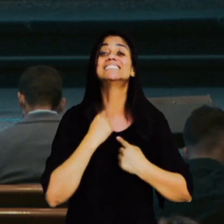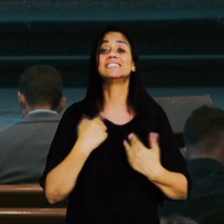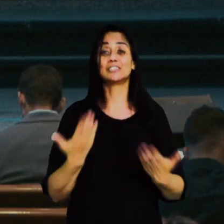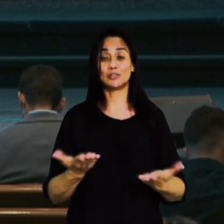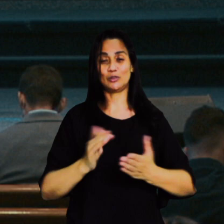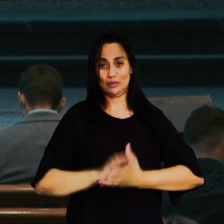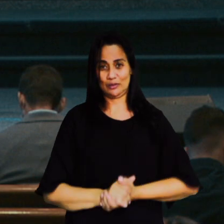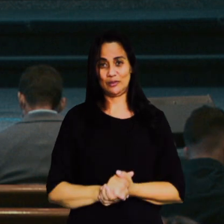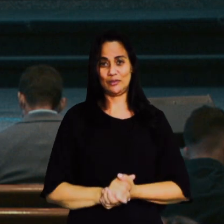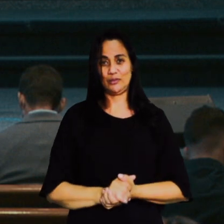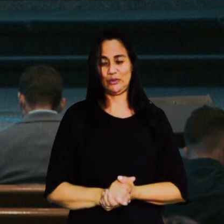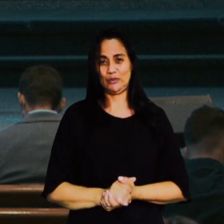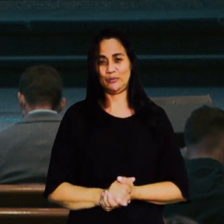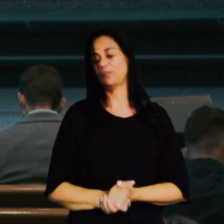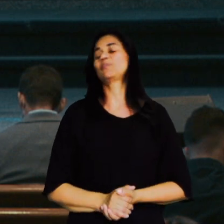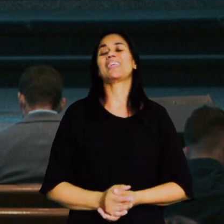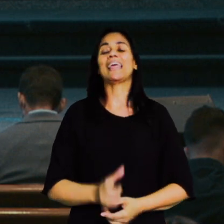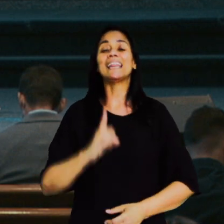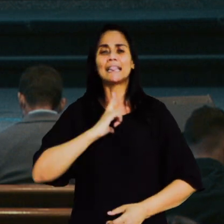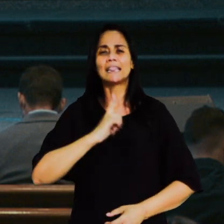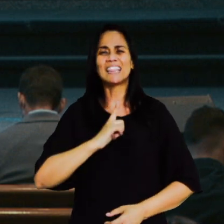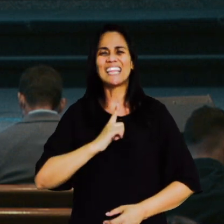que nasce